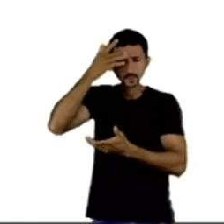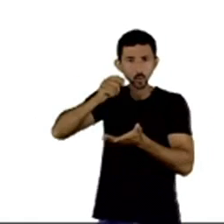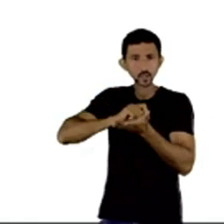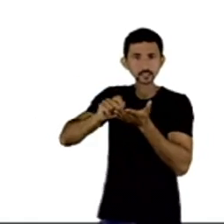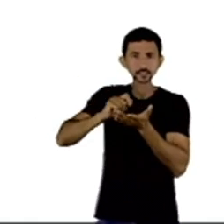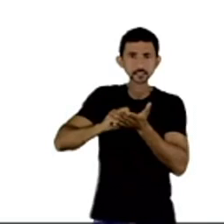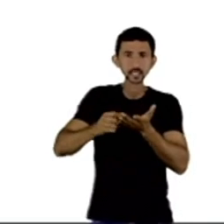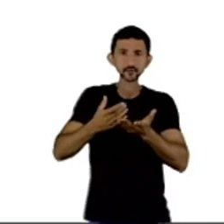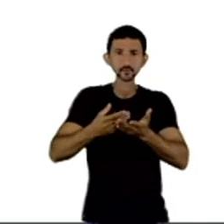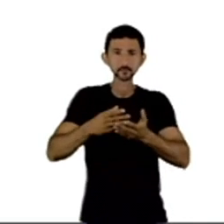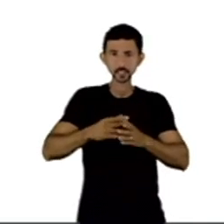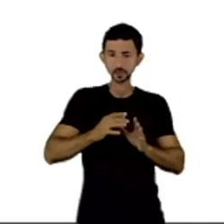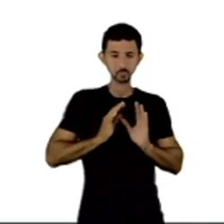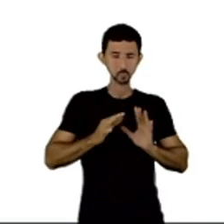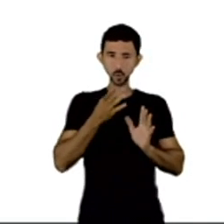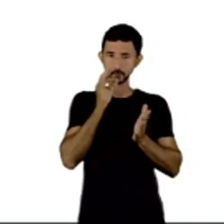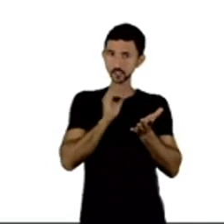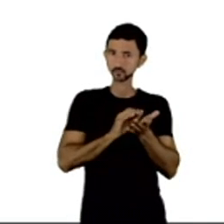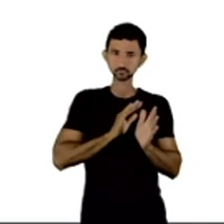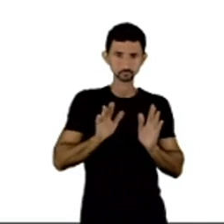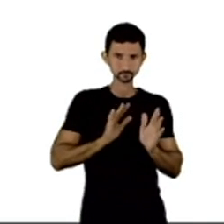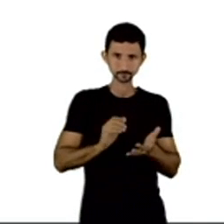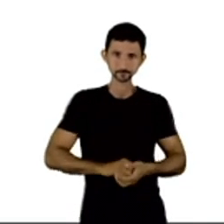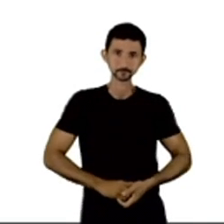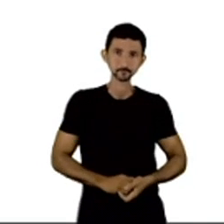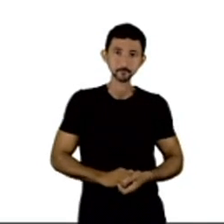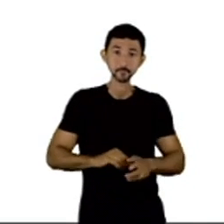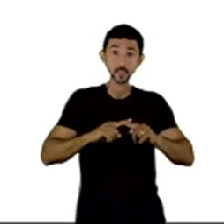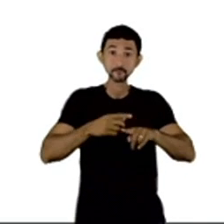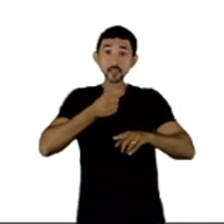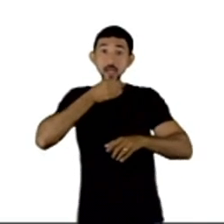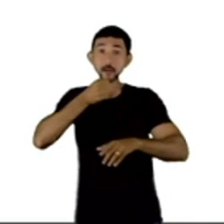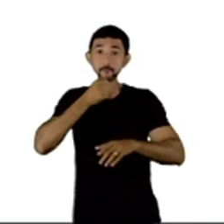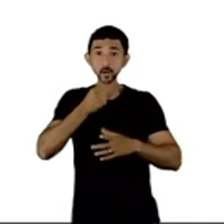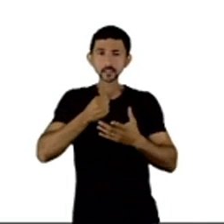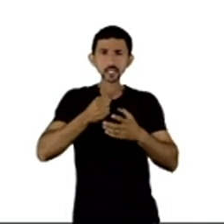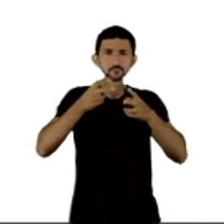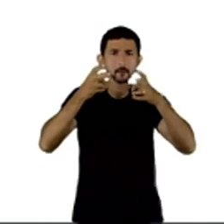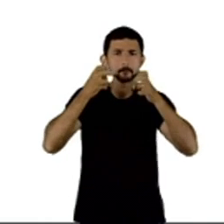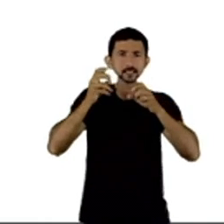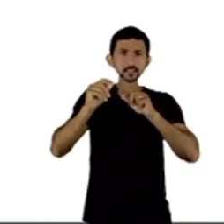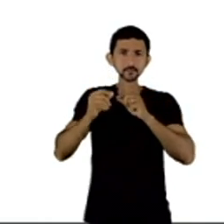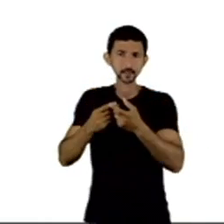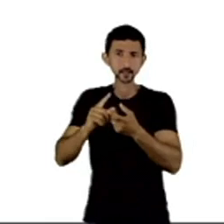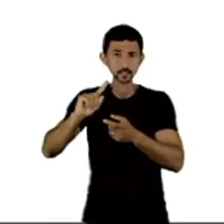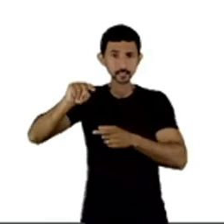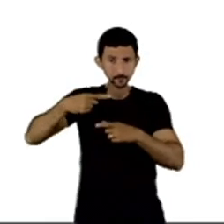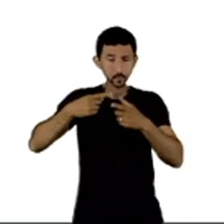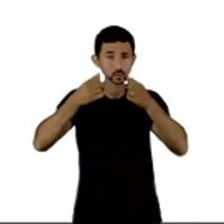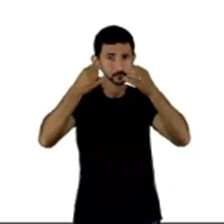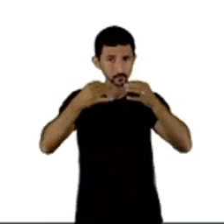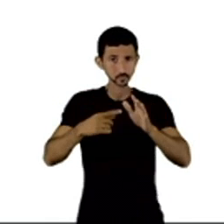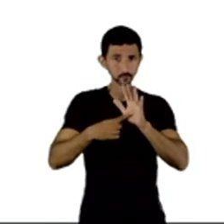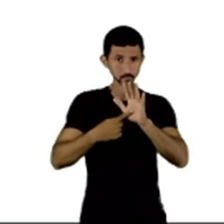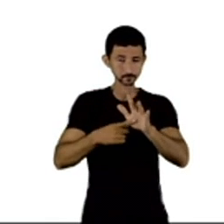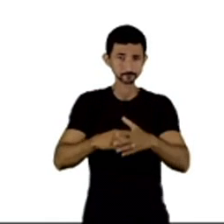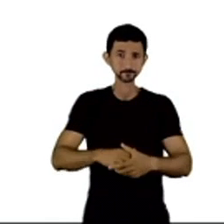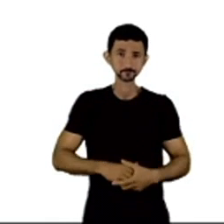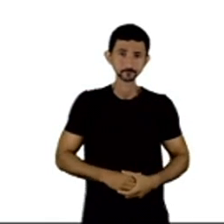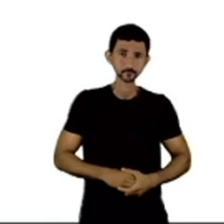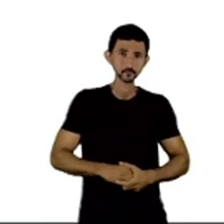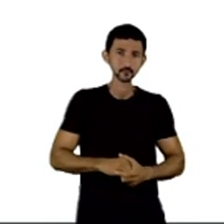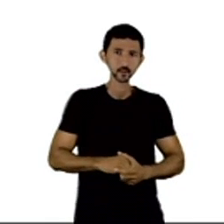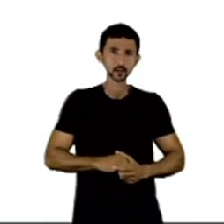notícia, deve ser imparcial. Já na reportagem, você vai perceber, e daqui a pouco eu vou te mostrar isso,